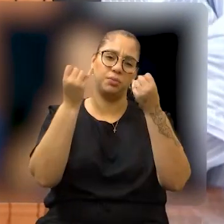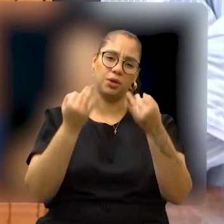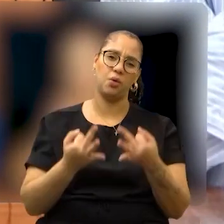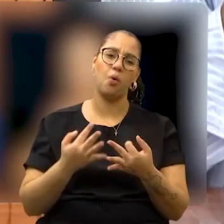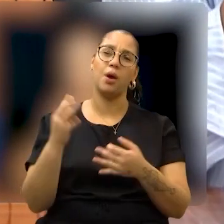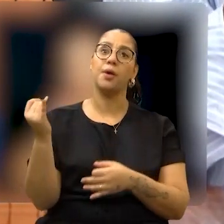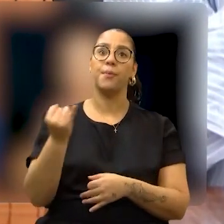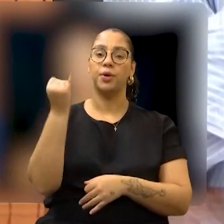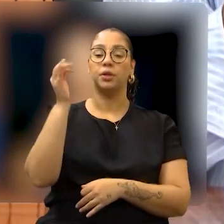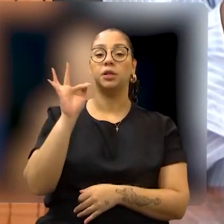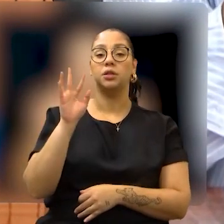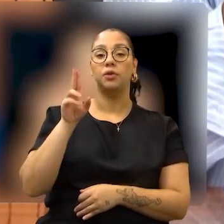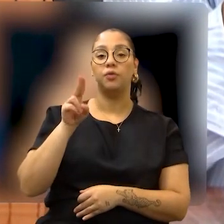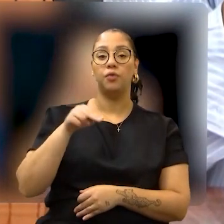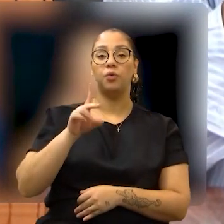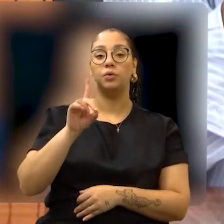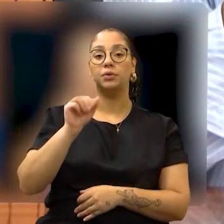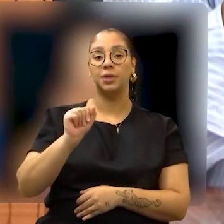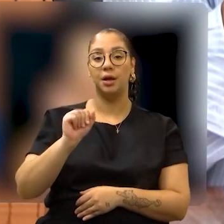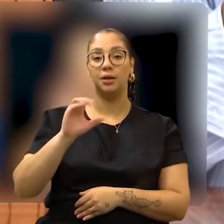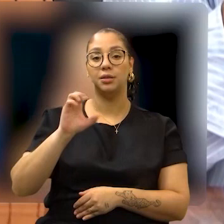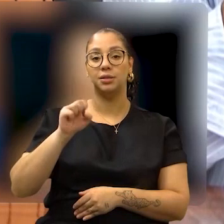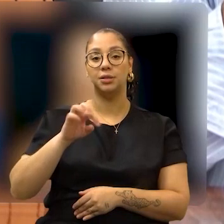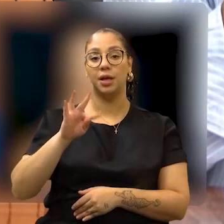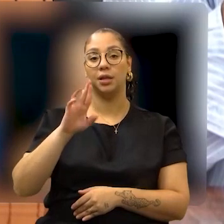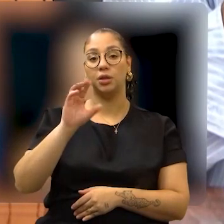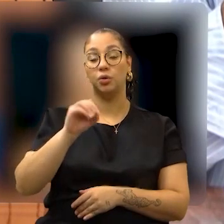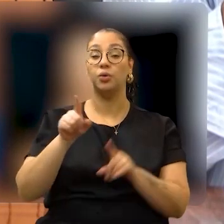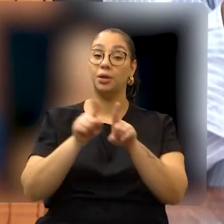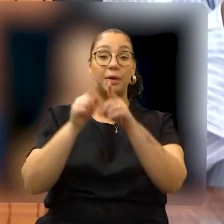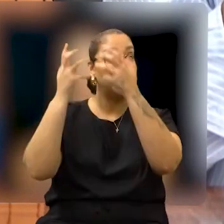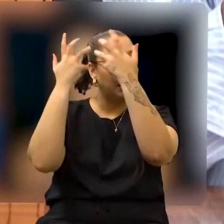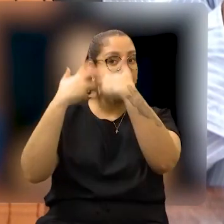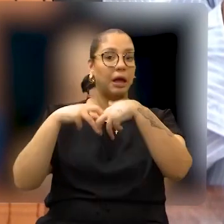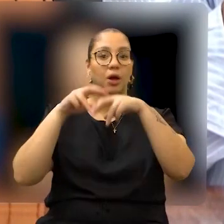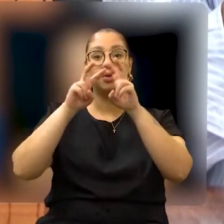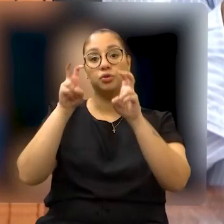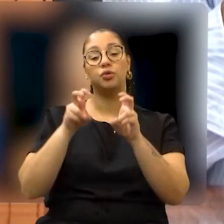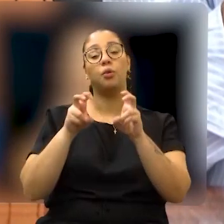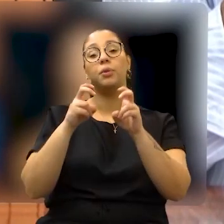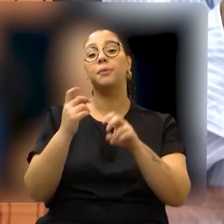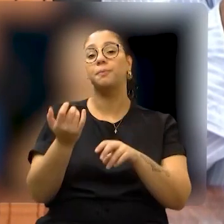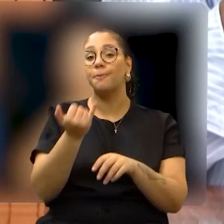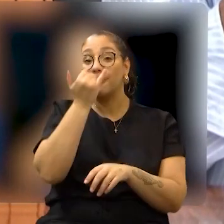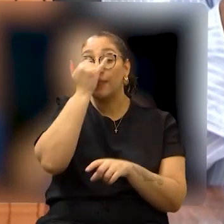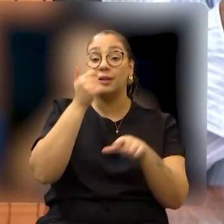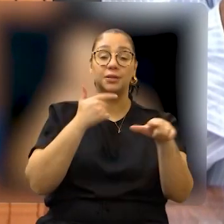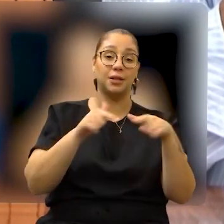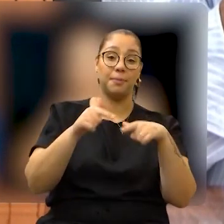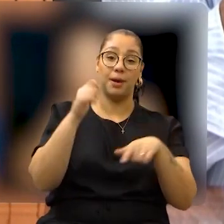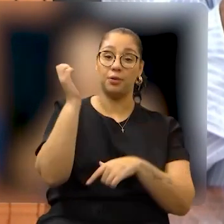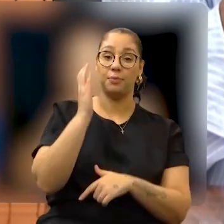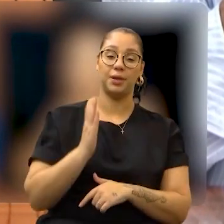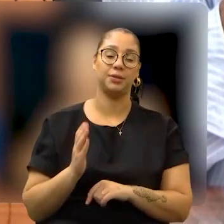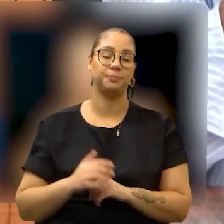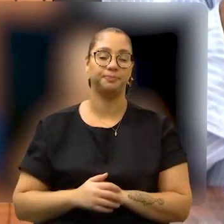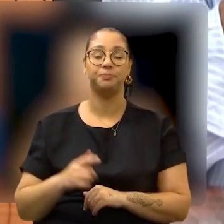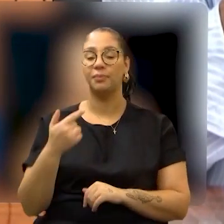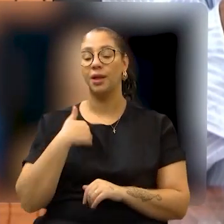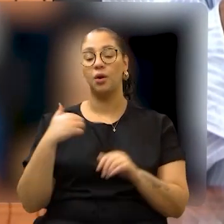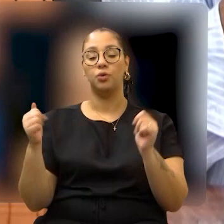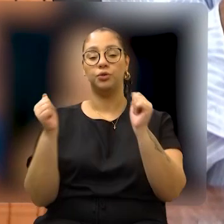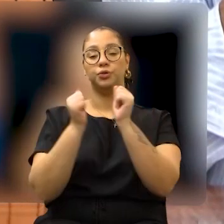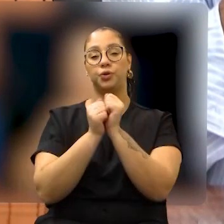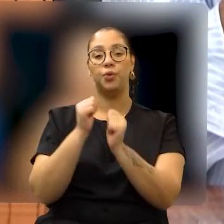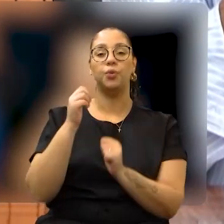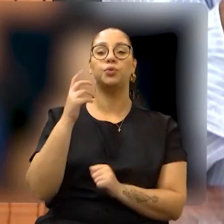da importância da Fundacentro e dessa reflexão quando se fala em acidentes de trabalho no Brasil. Pude testemunhar,